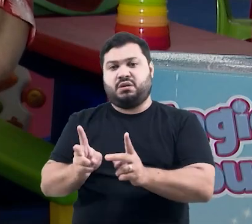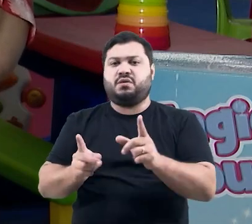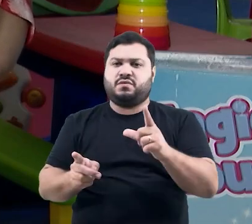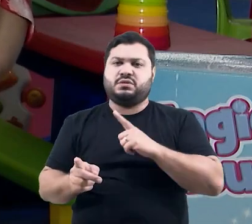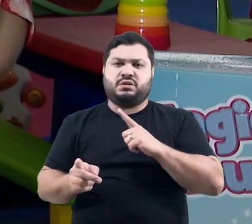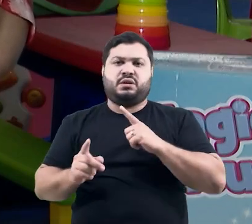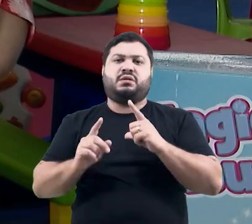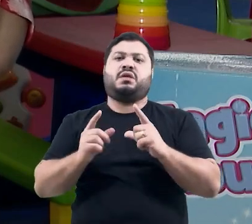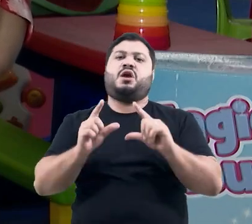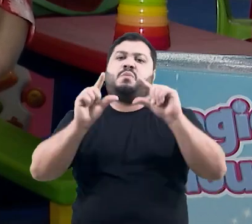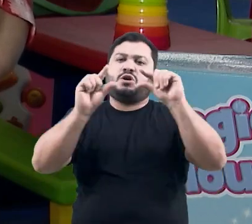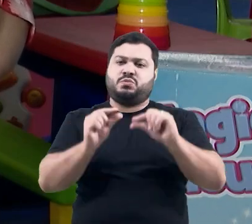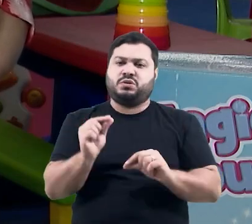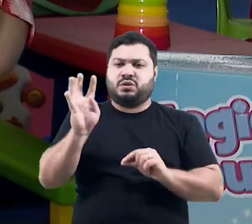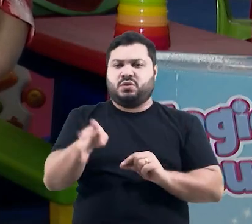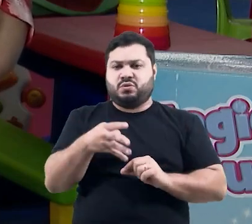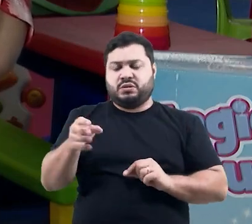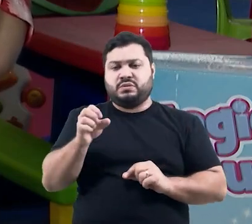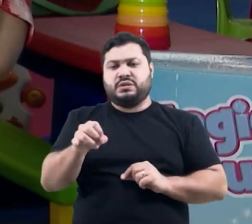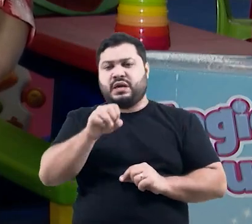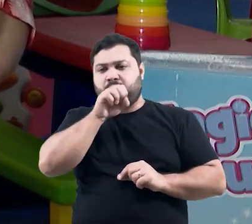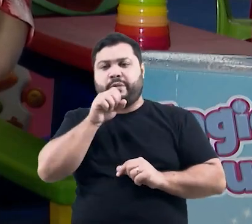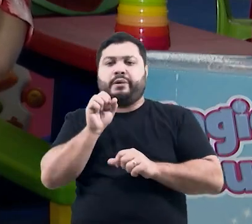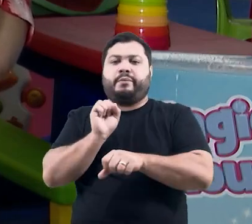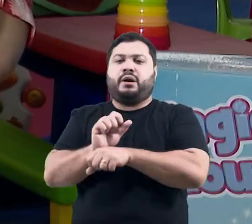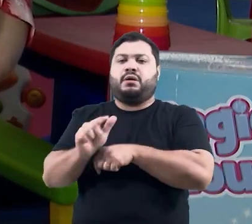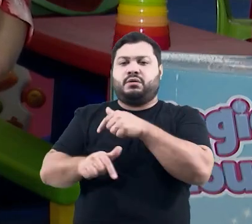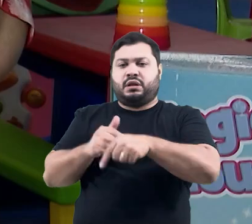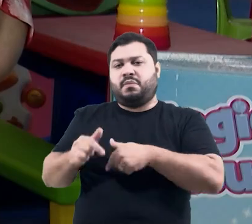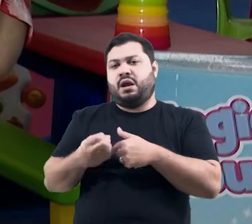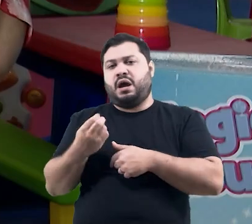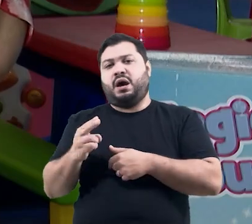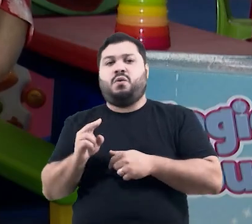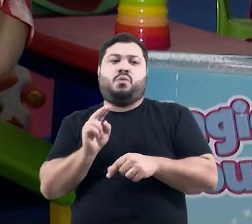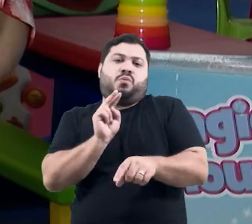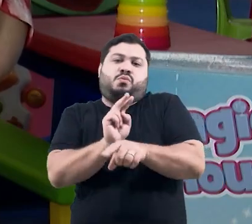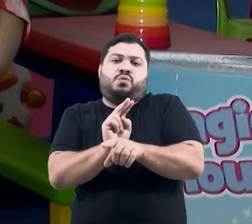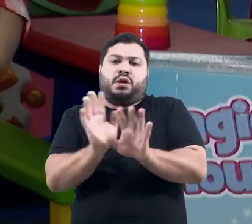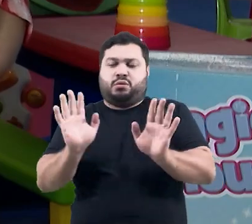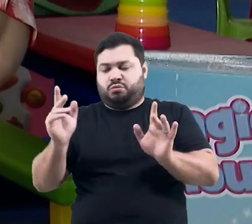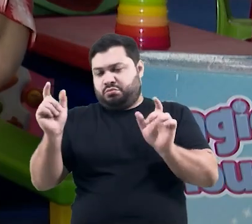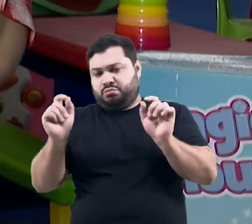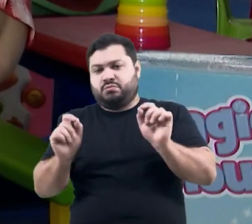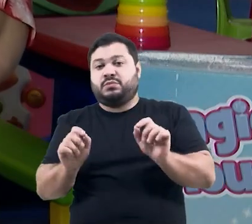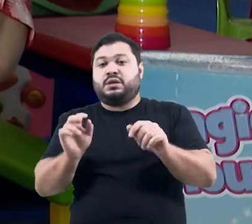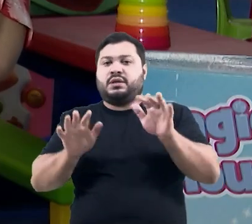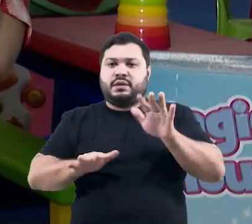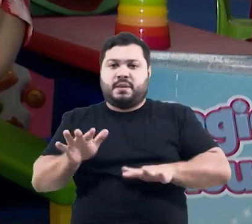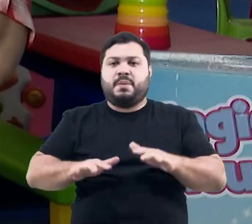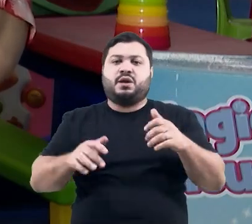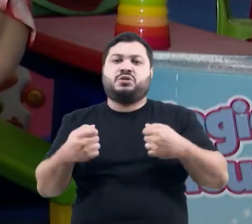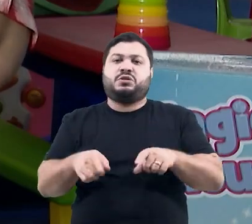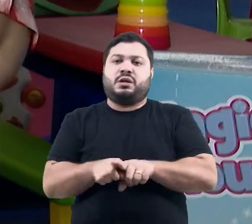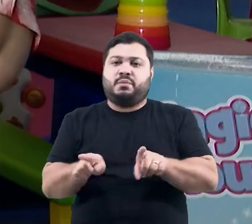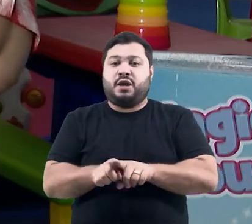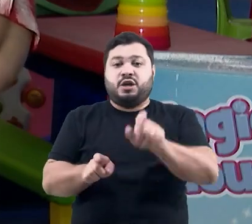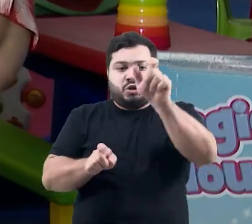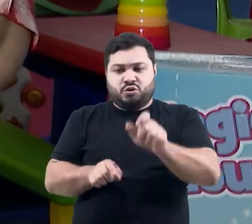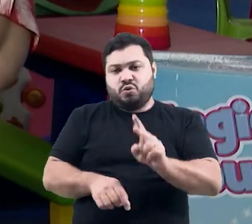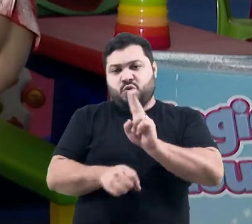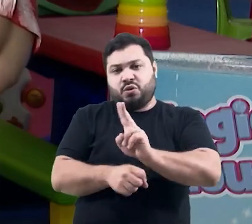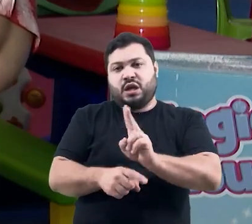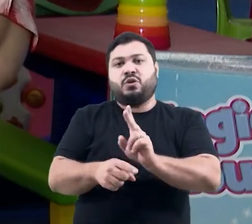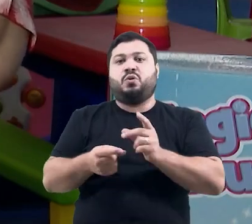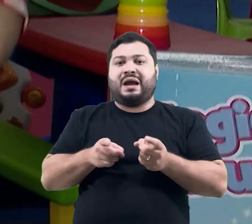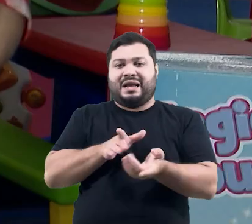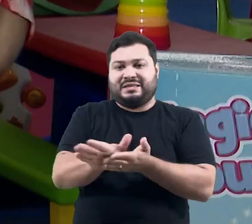casal se mantenha, você tem uma diminuição do orçamento se a mãe deixa de trabalhar, genitor ou cuidador, que seja, né? Que ele vai depender